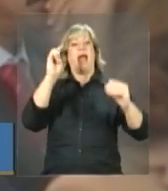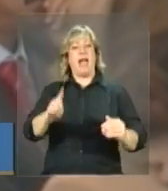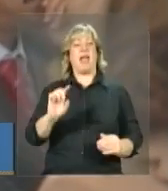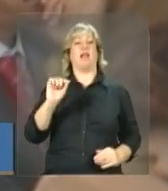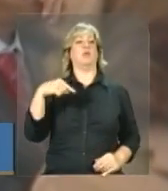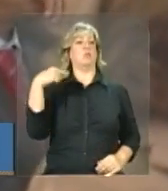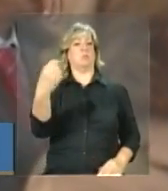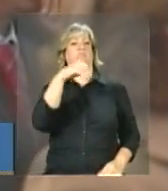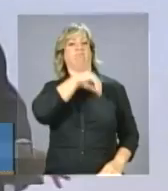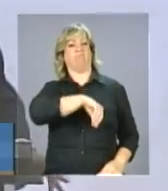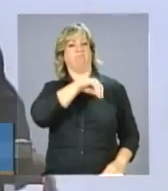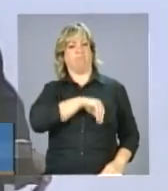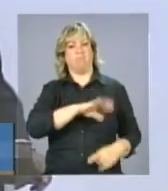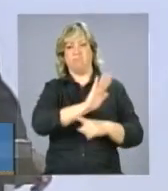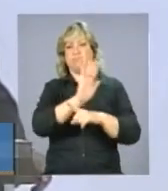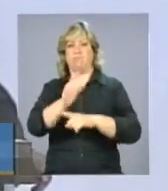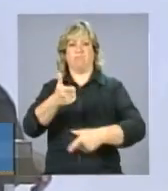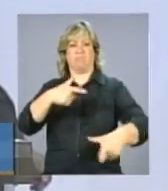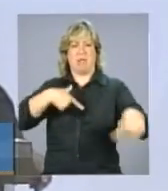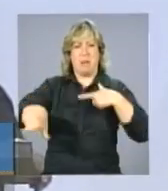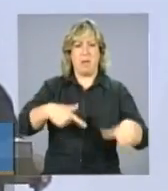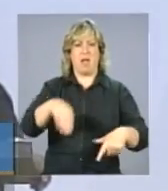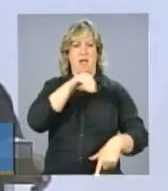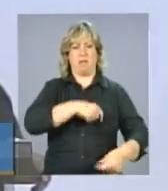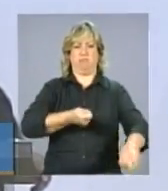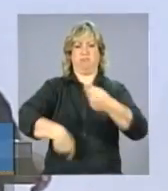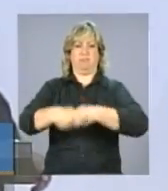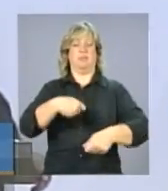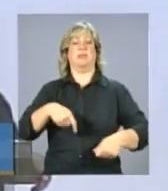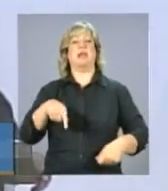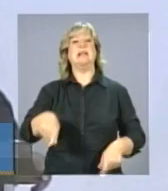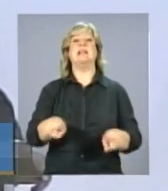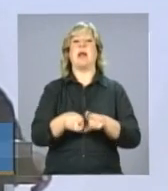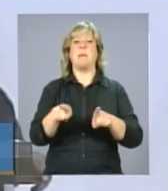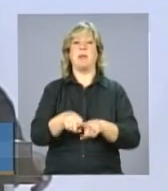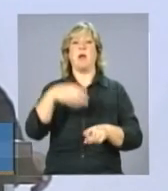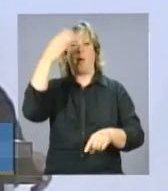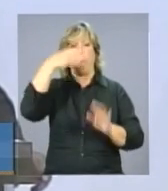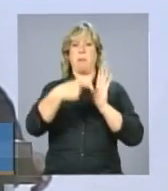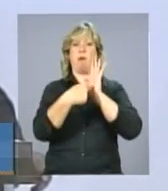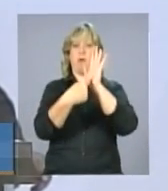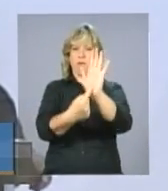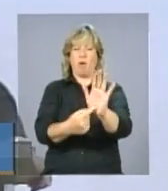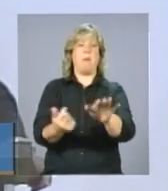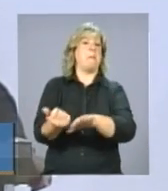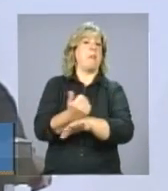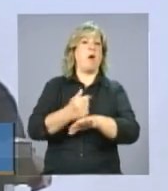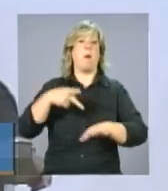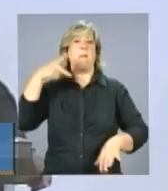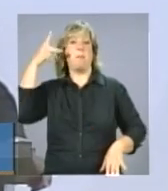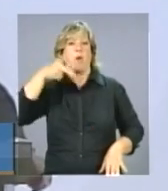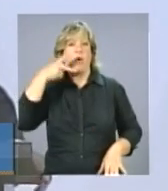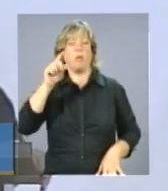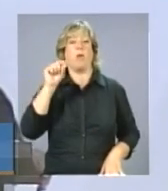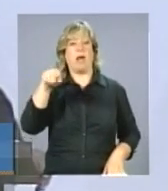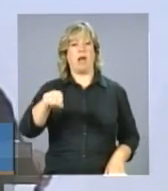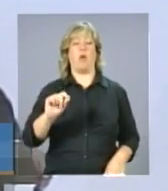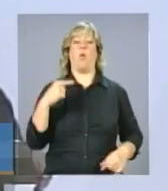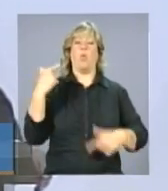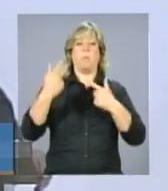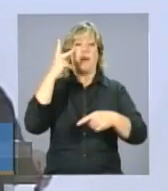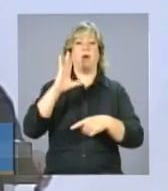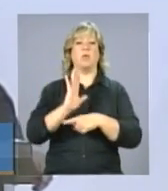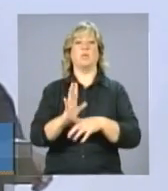renda e provou também que a melhor política de desenvolvimento era o combate à